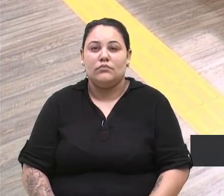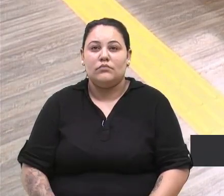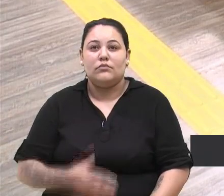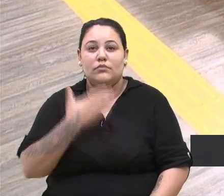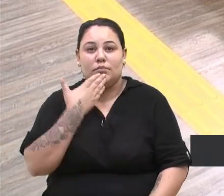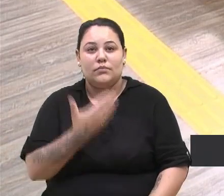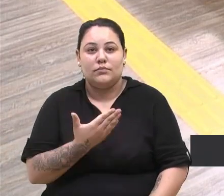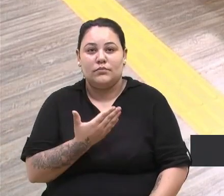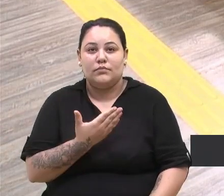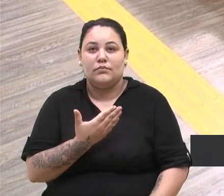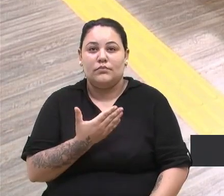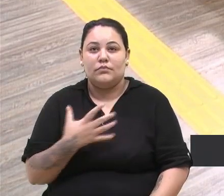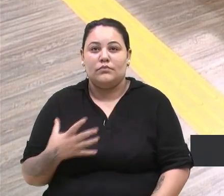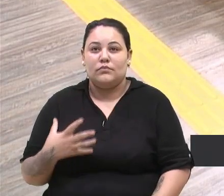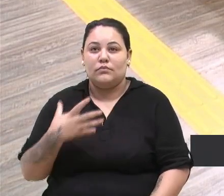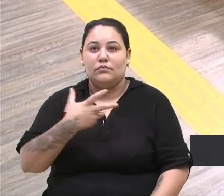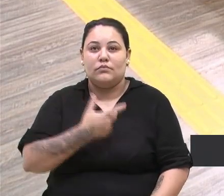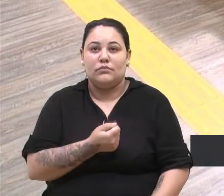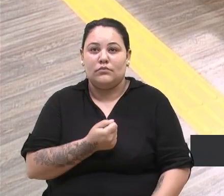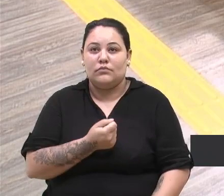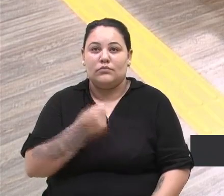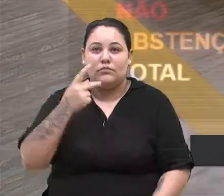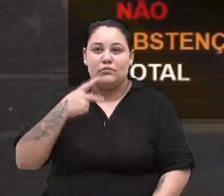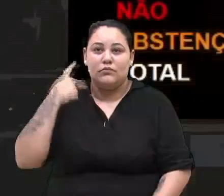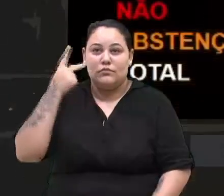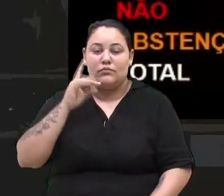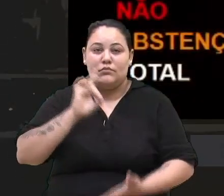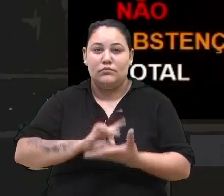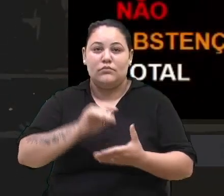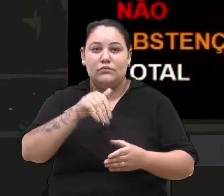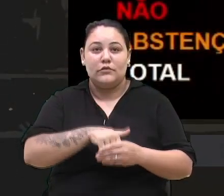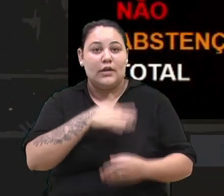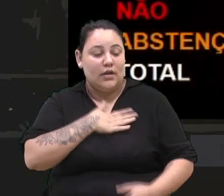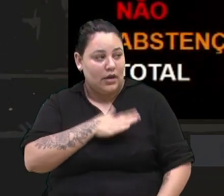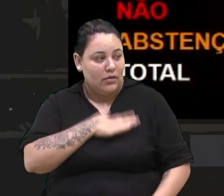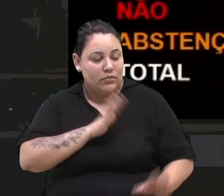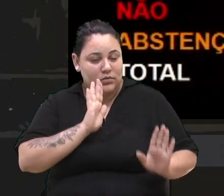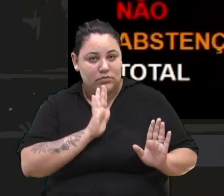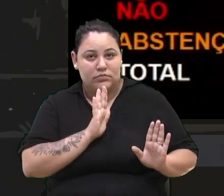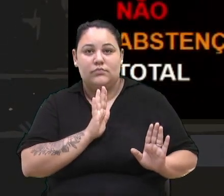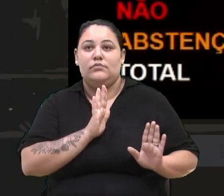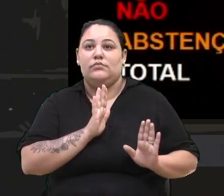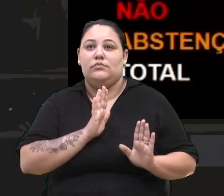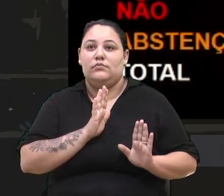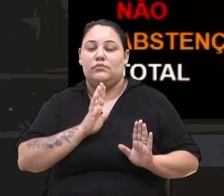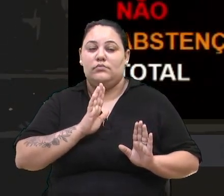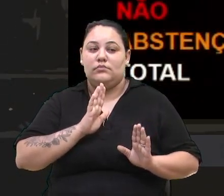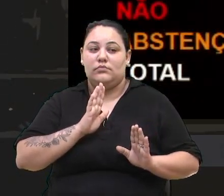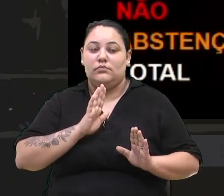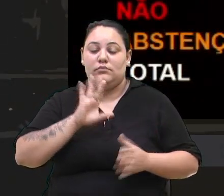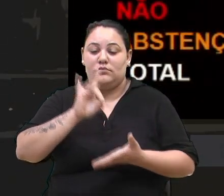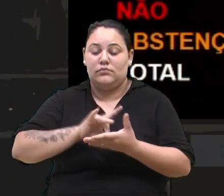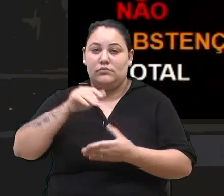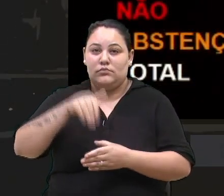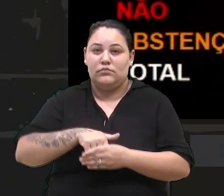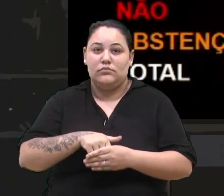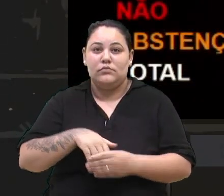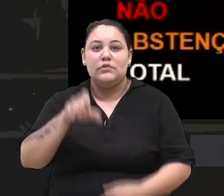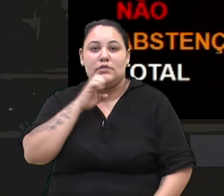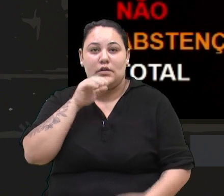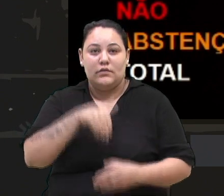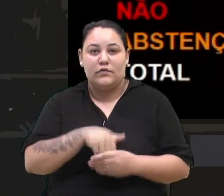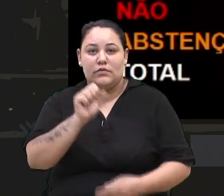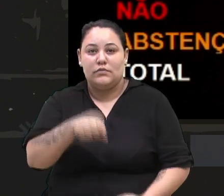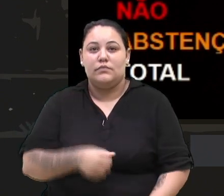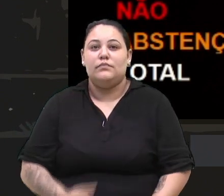e vereadoras, que registrem seus votos. Sim. Calma. Desculpa. Voto sim, presidente. Estela Balardim vota sim.